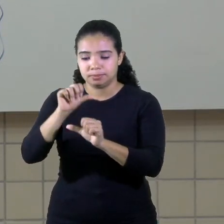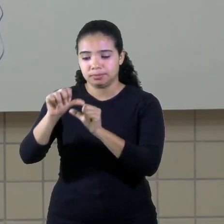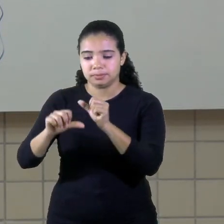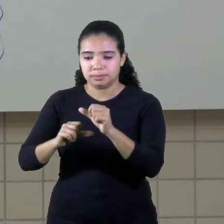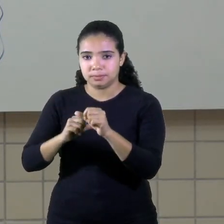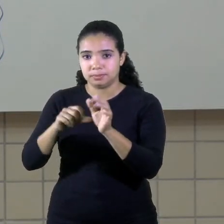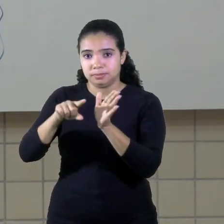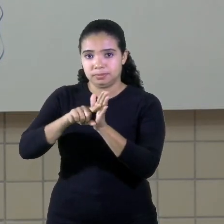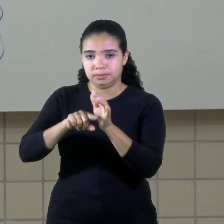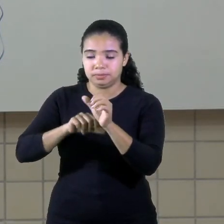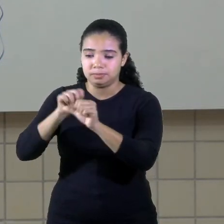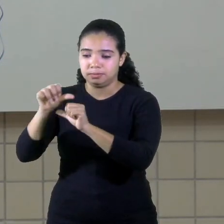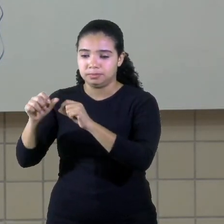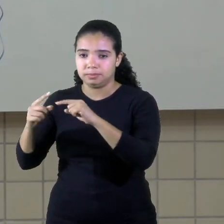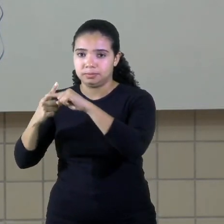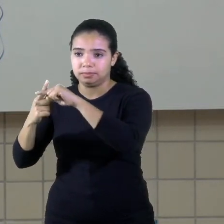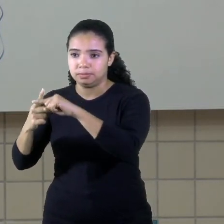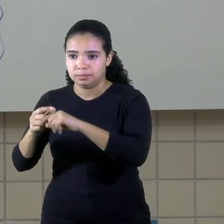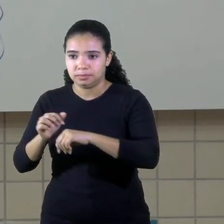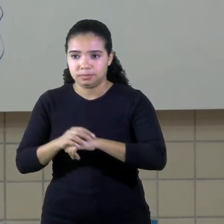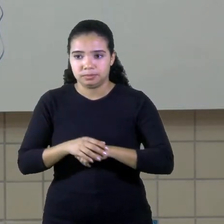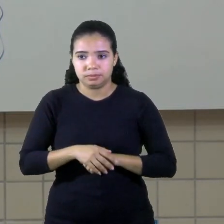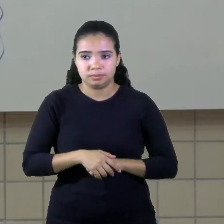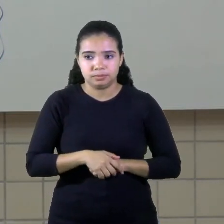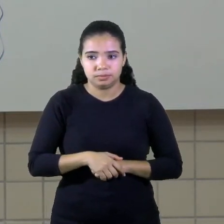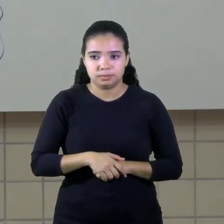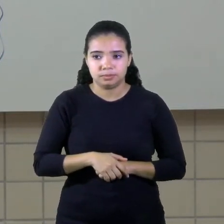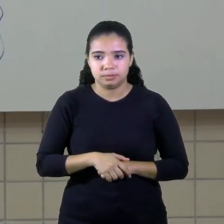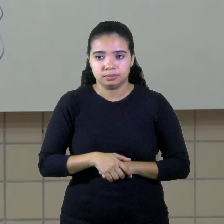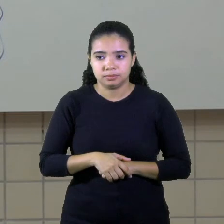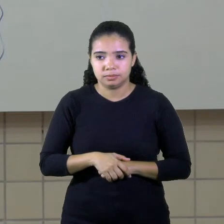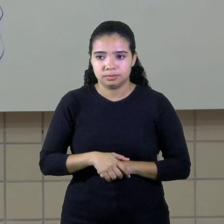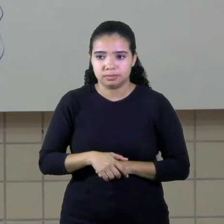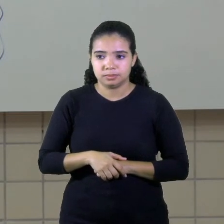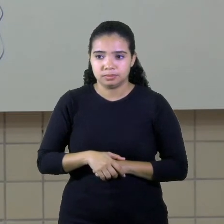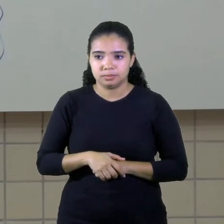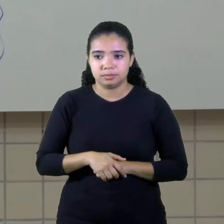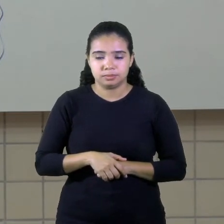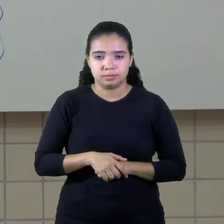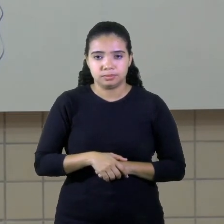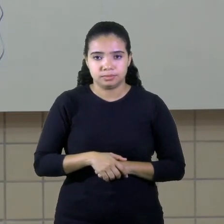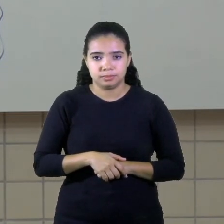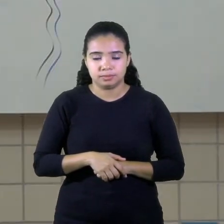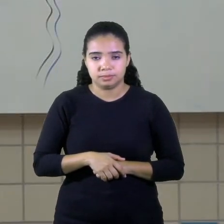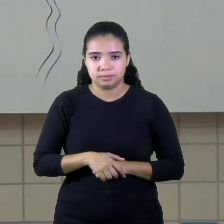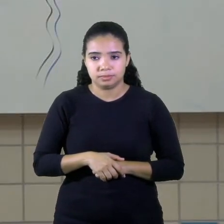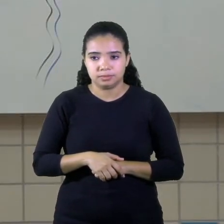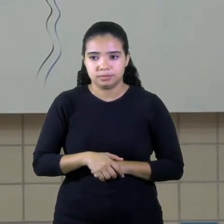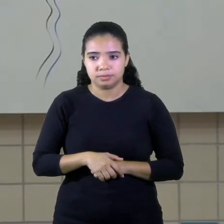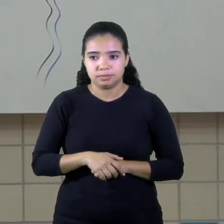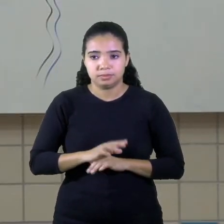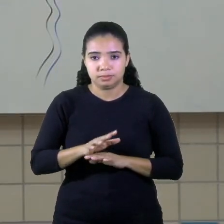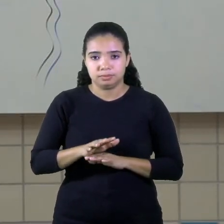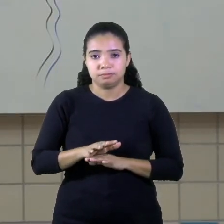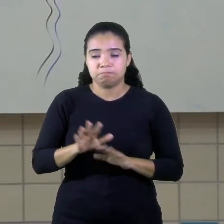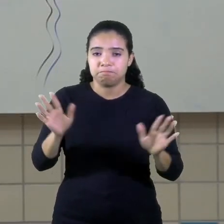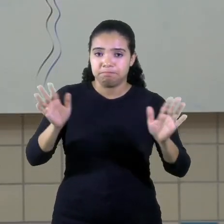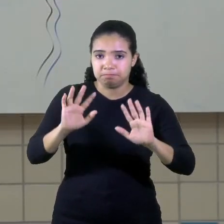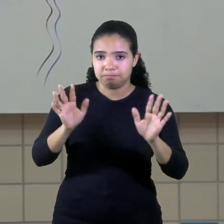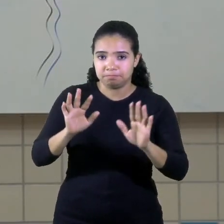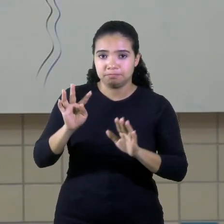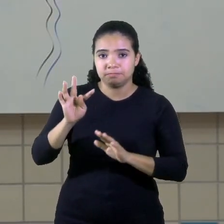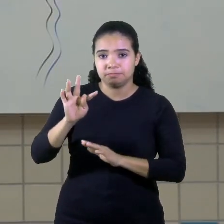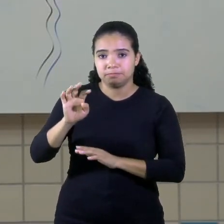só 1. Se eu tinha 8 e retirei 3, naturalmente eu fico com 5. Então nós nos despedimos aqui em Teorema